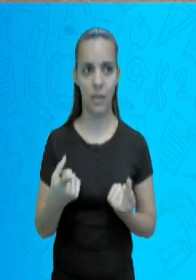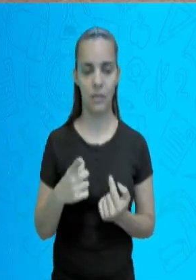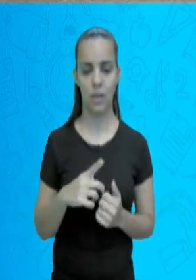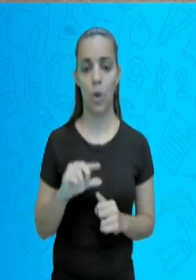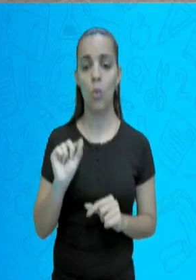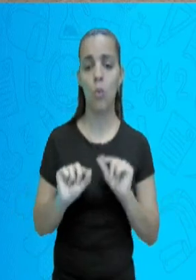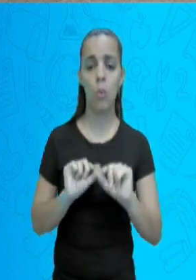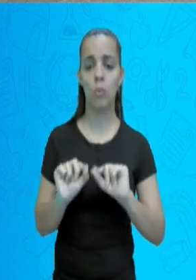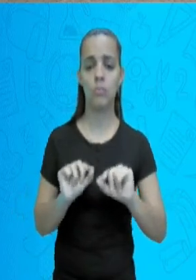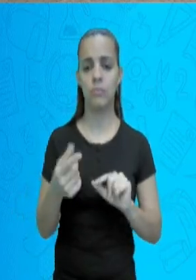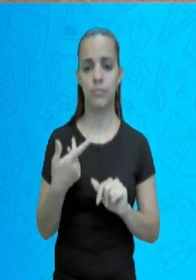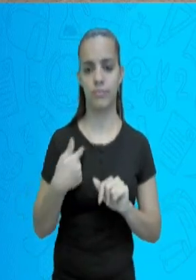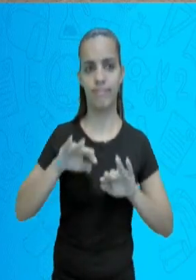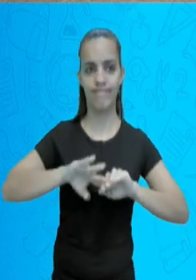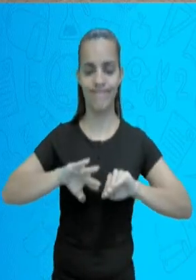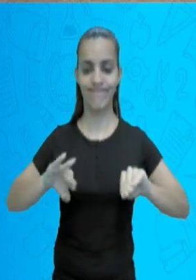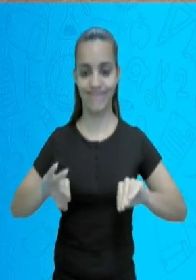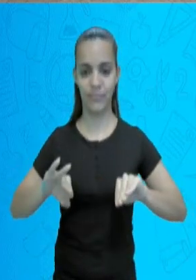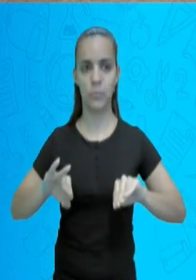da Ásia?